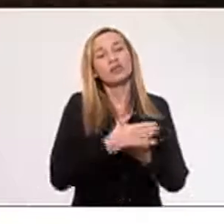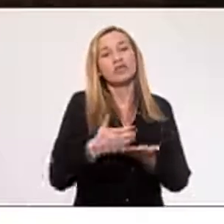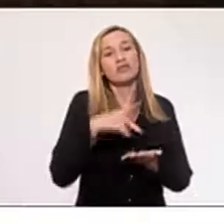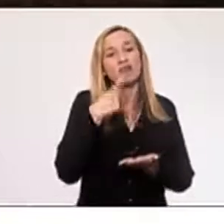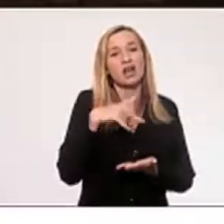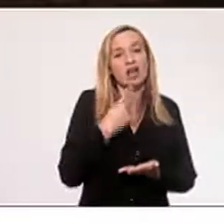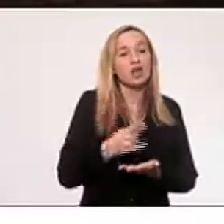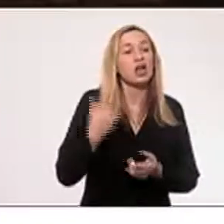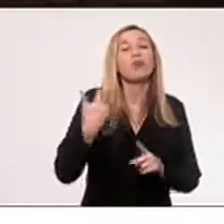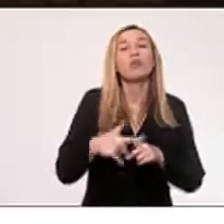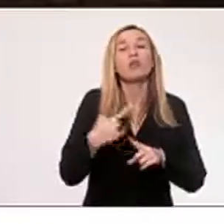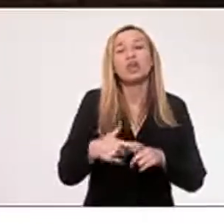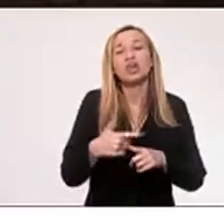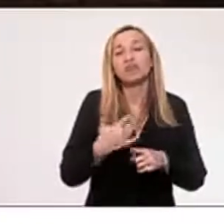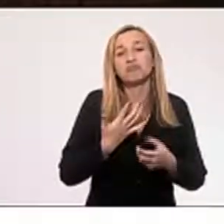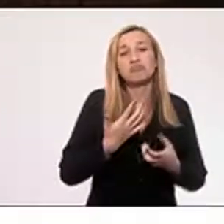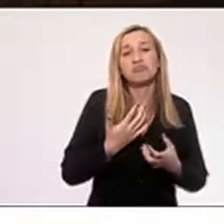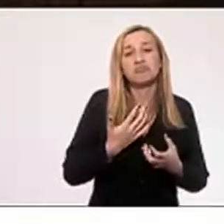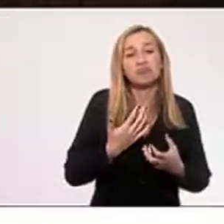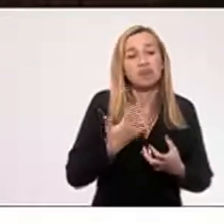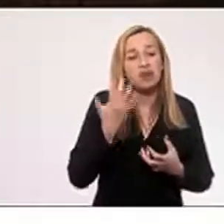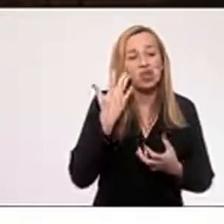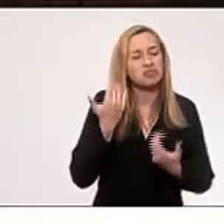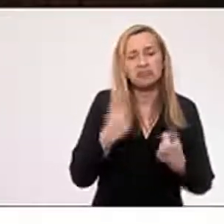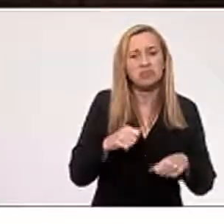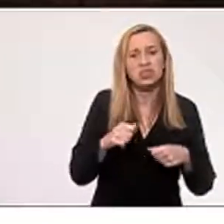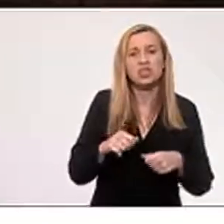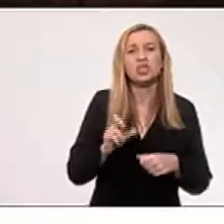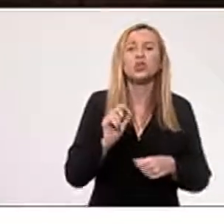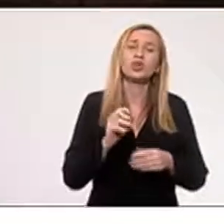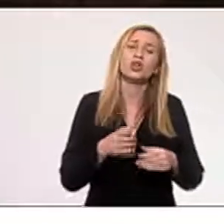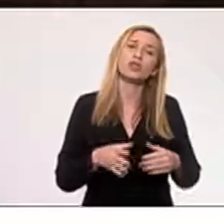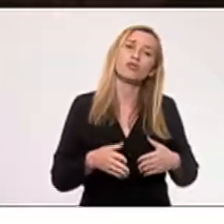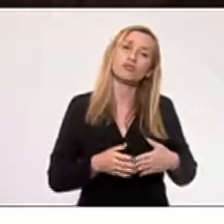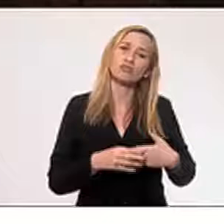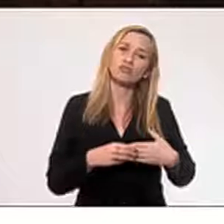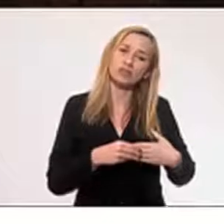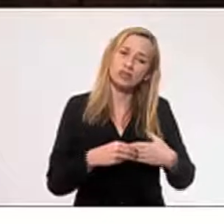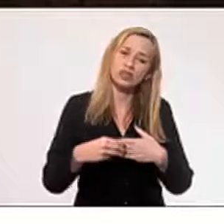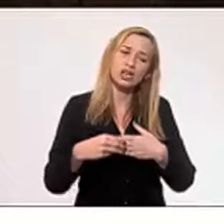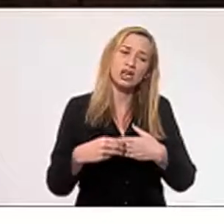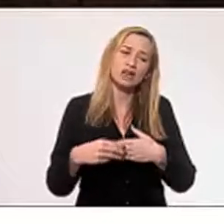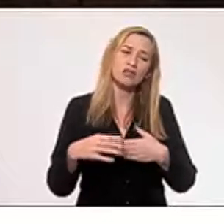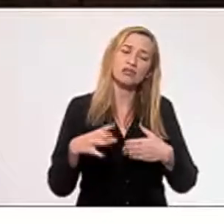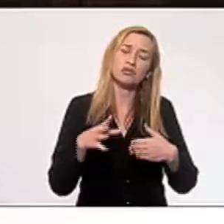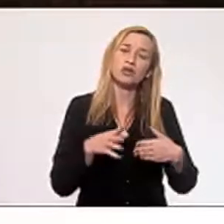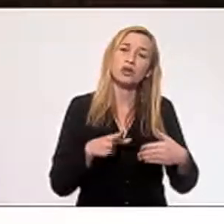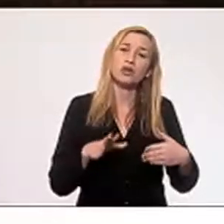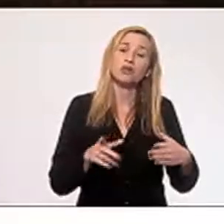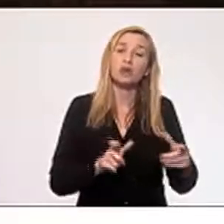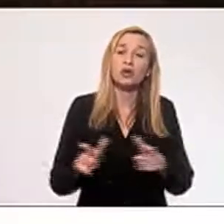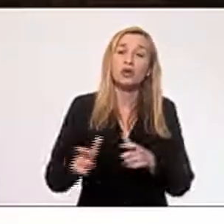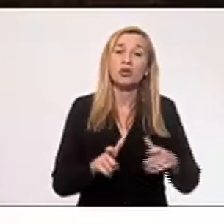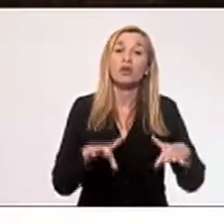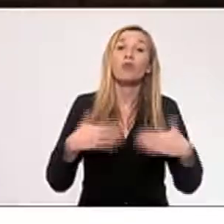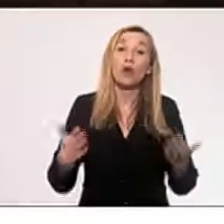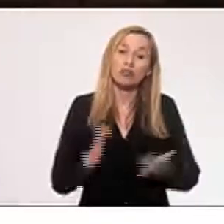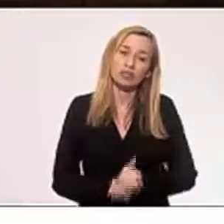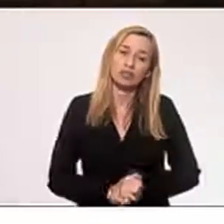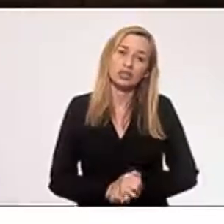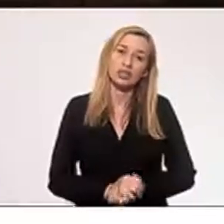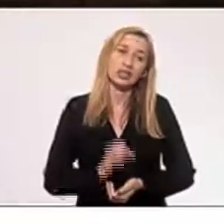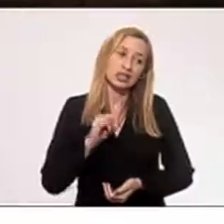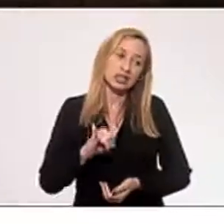que a considero desnecessária e que direção eu daria a esta CPI caso ela viesse a ser